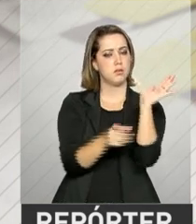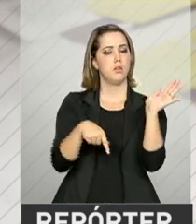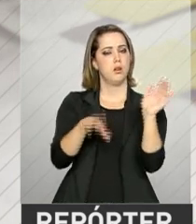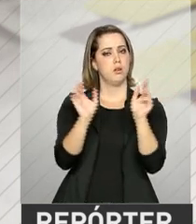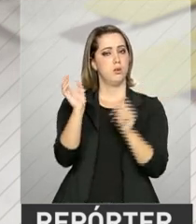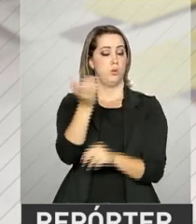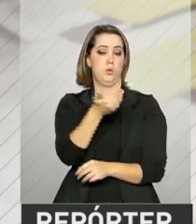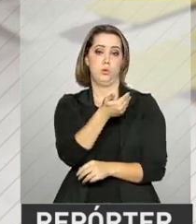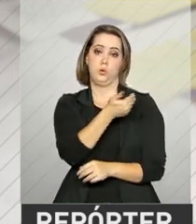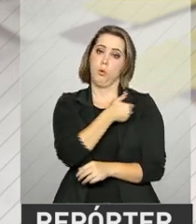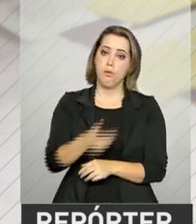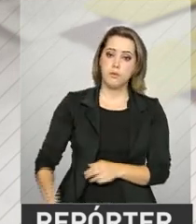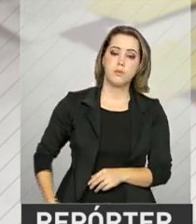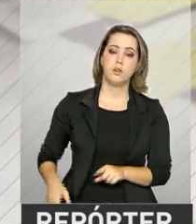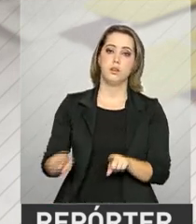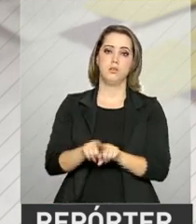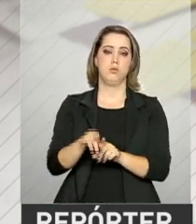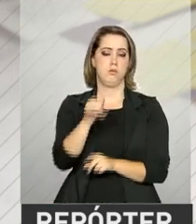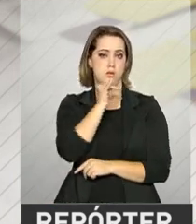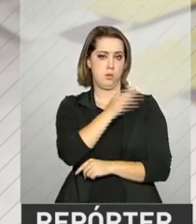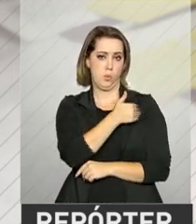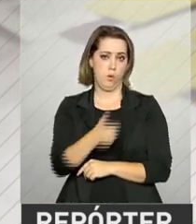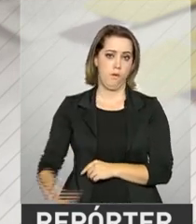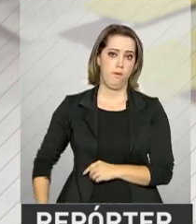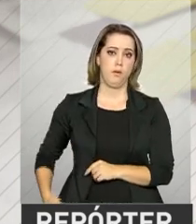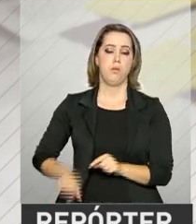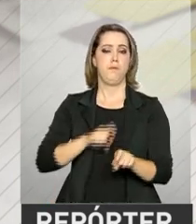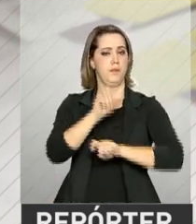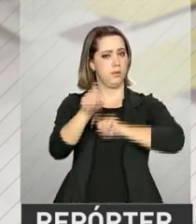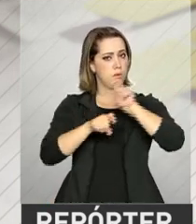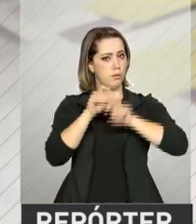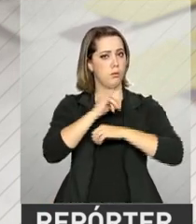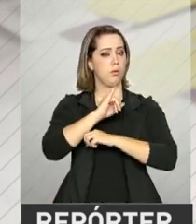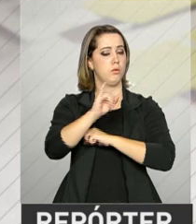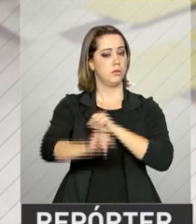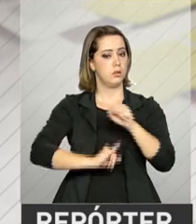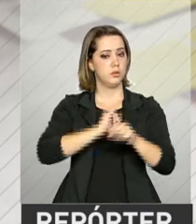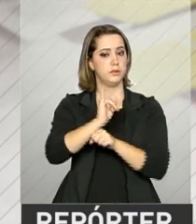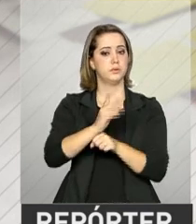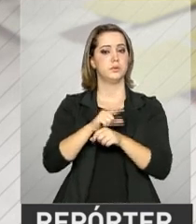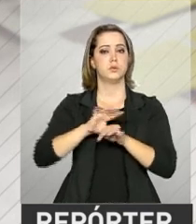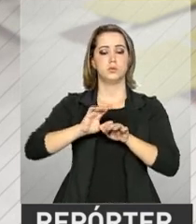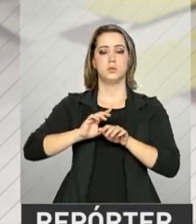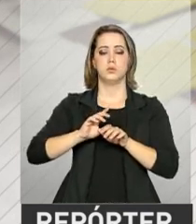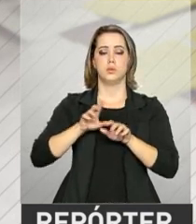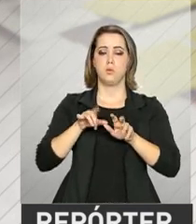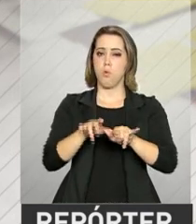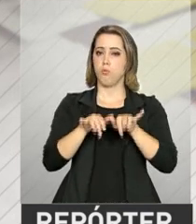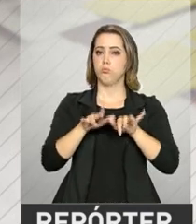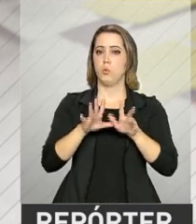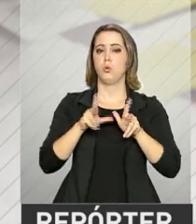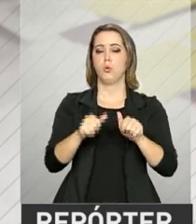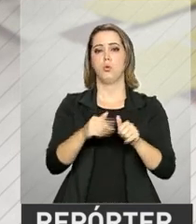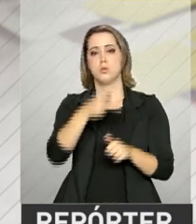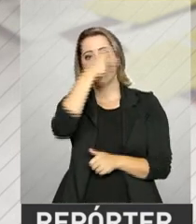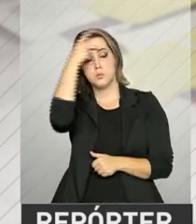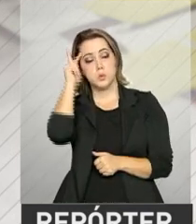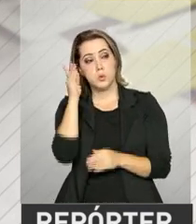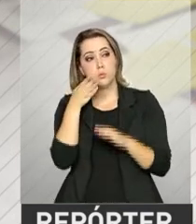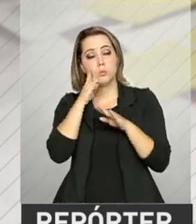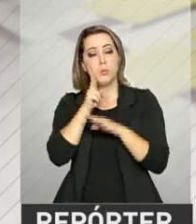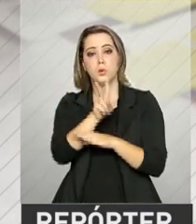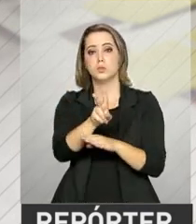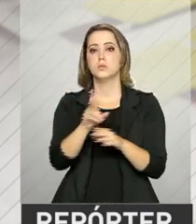Foca em questões como governo digital, com a criação de portais de serviços para cidadãos e empresas. Incentiva a produtividade